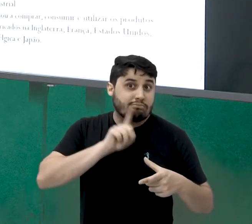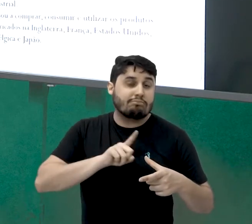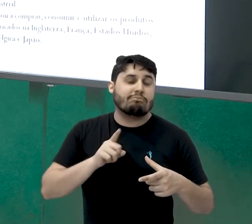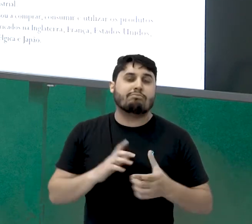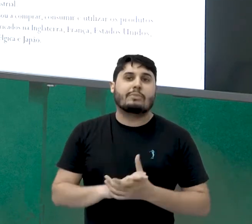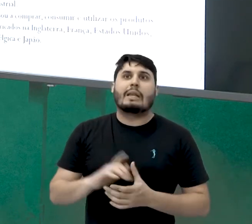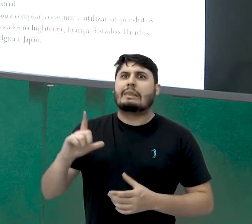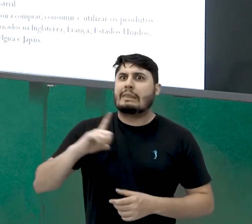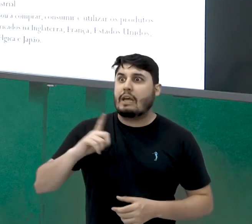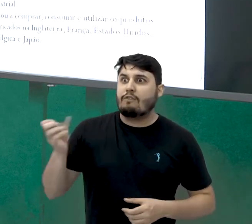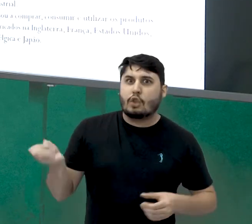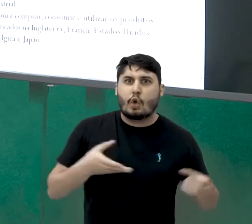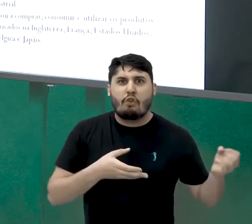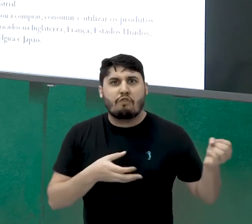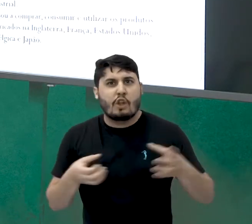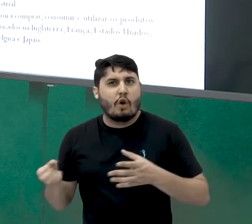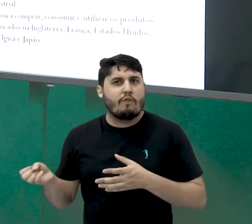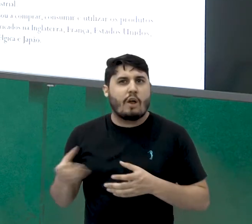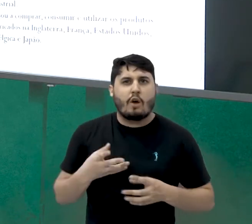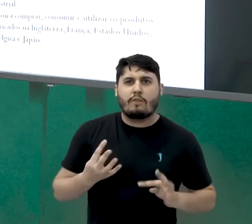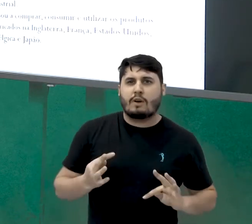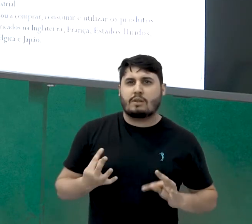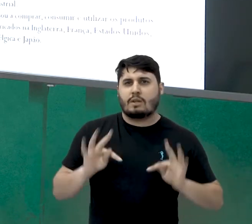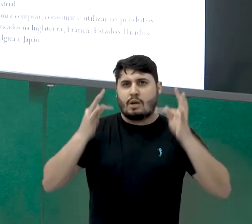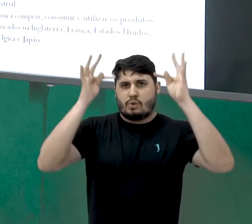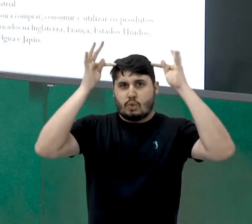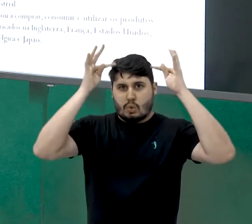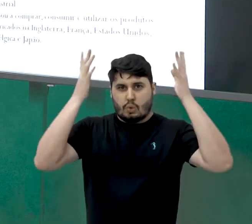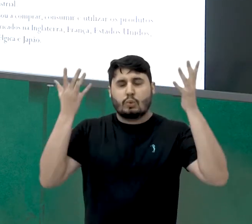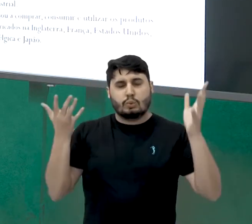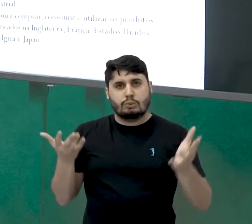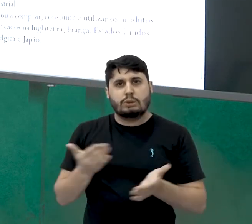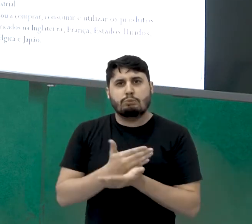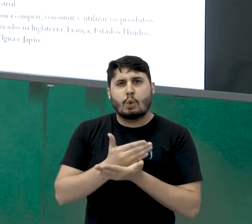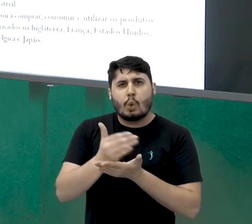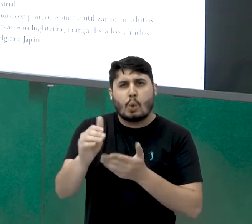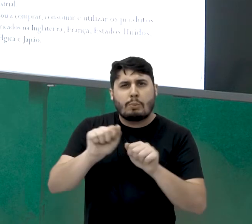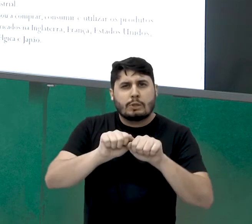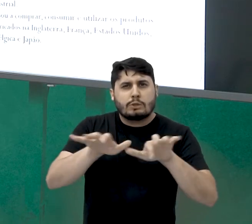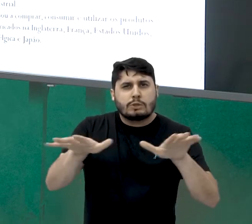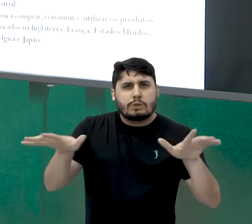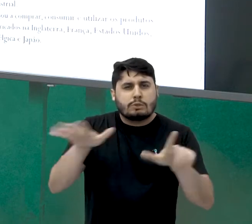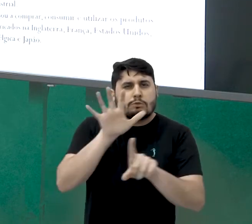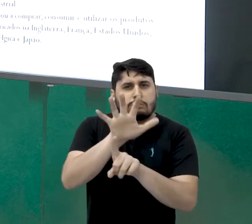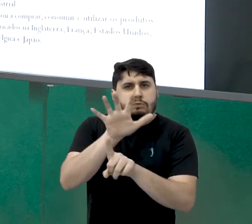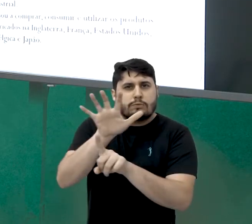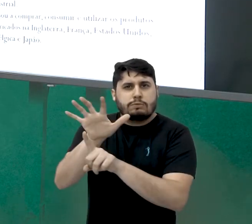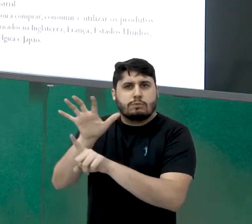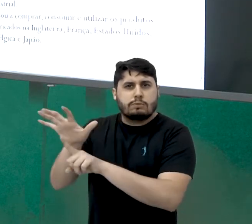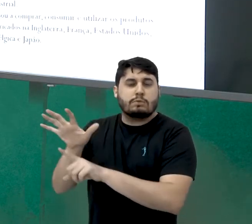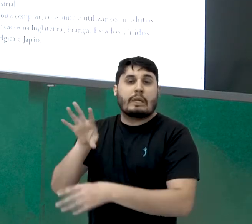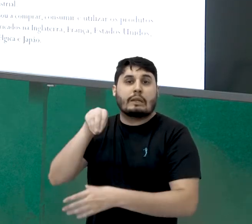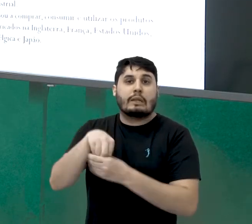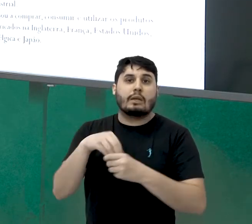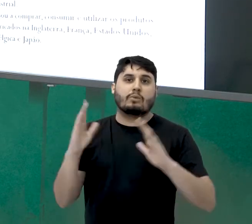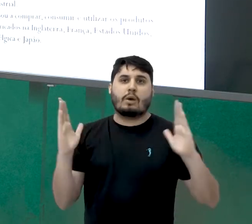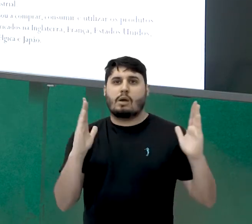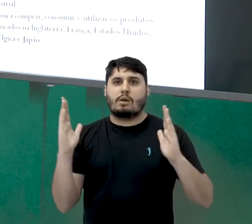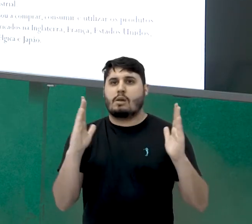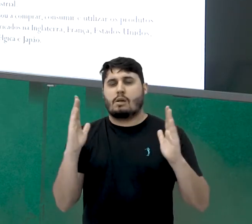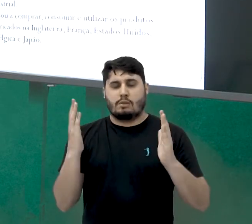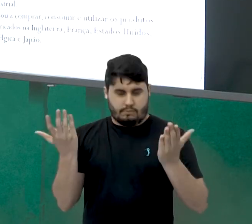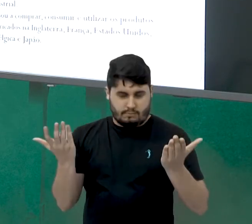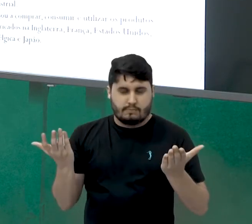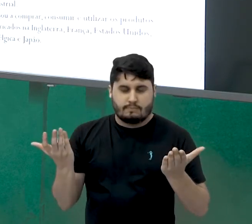inovações técnicas e científicas passaram a fazer parte desta nova fase da Revolução Industrial. essa